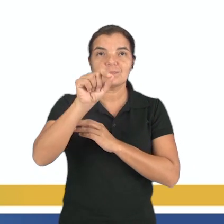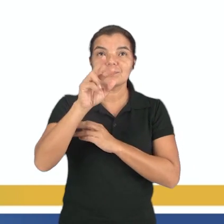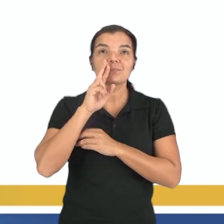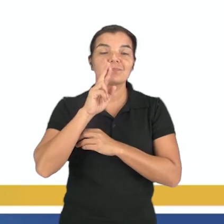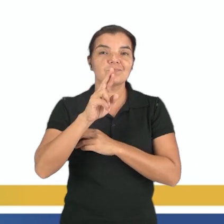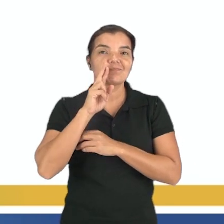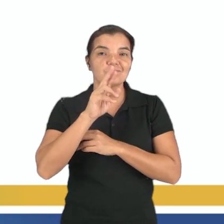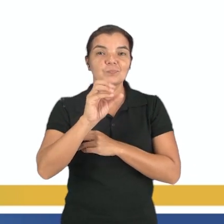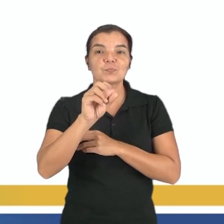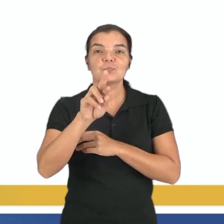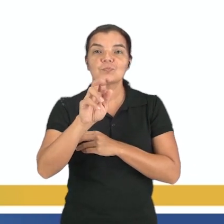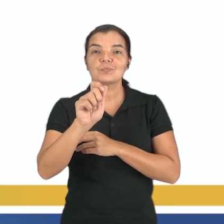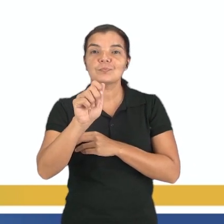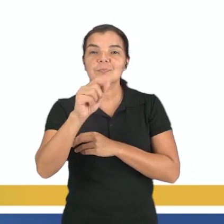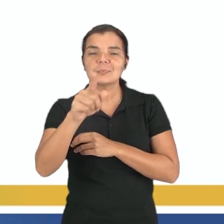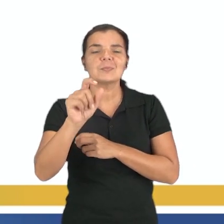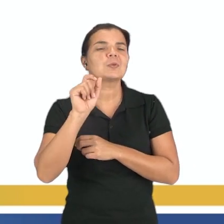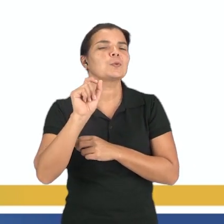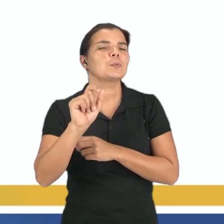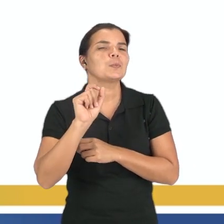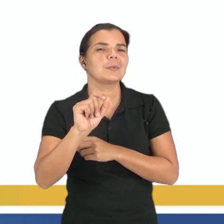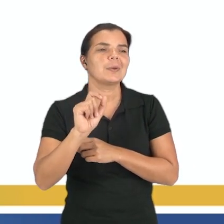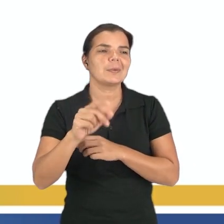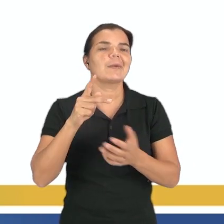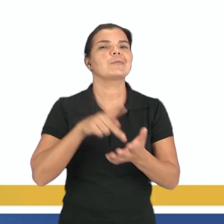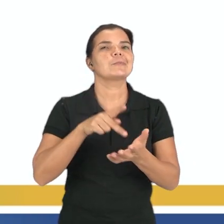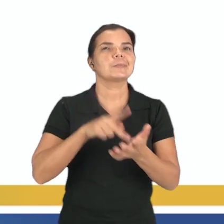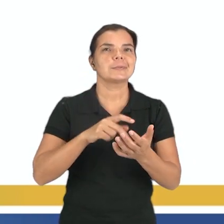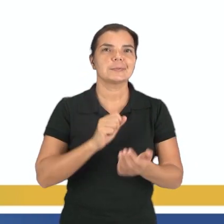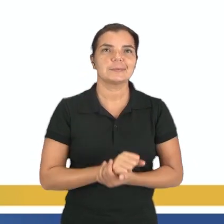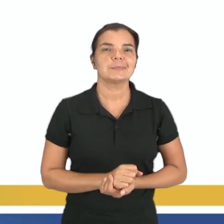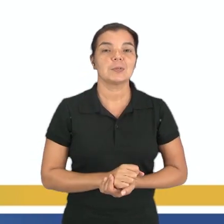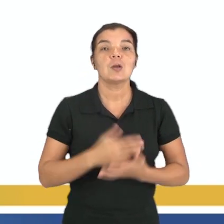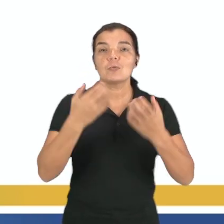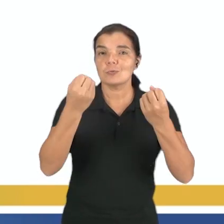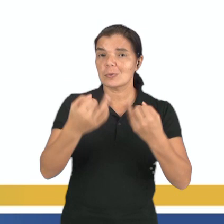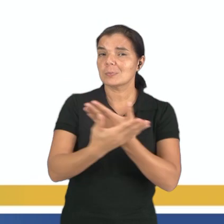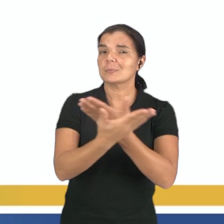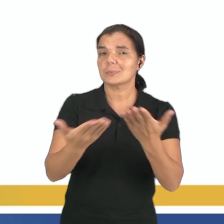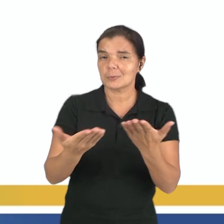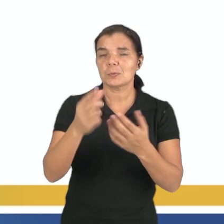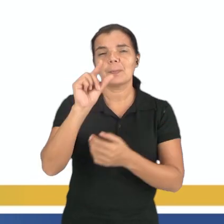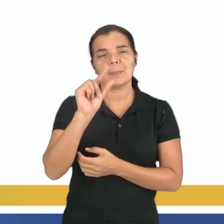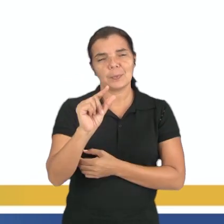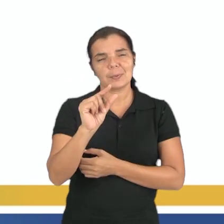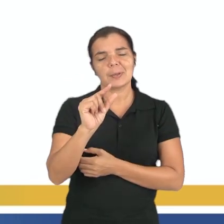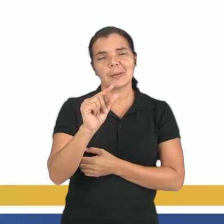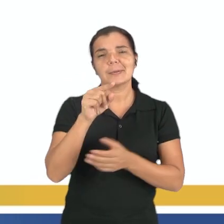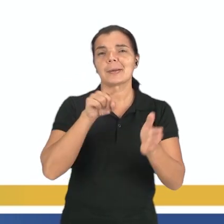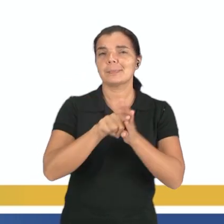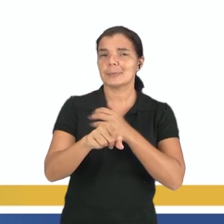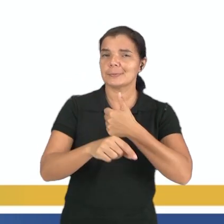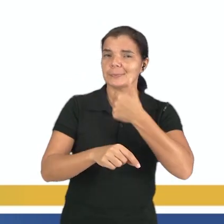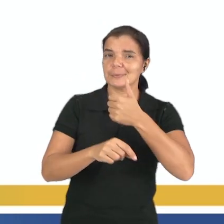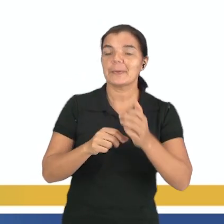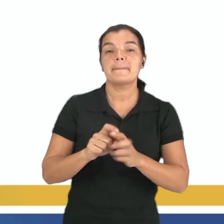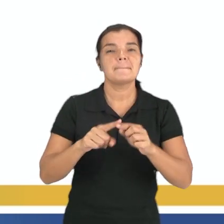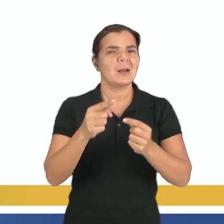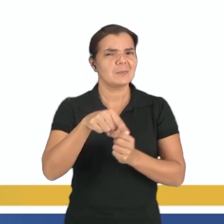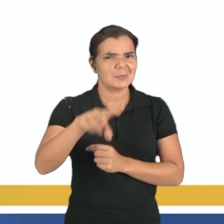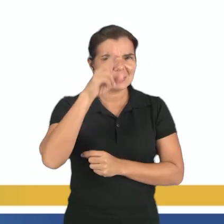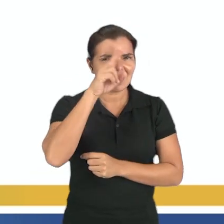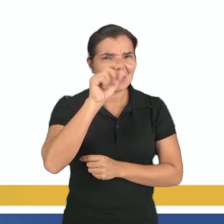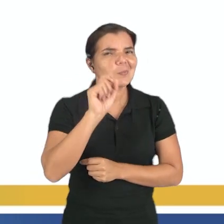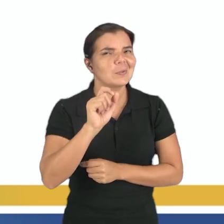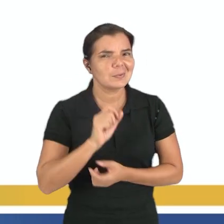aquela que melhor descreve um órgão. O que é um órgão mesmo? Eu até falei já para vocês um pouquinho lá na nossa questão 1. Mas aí, vocês